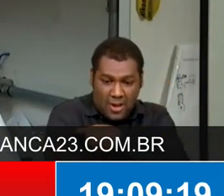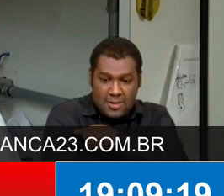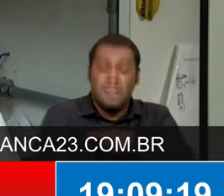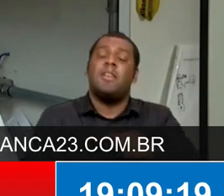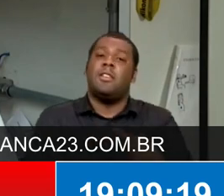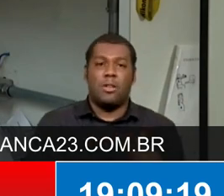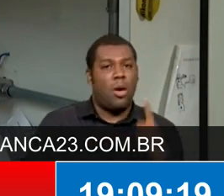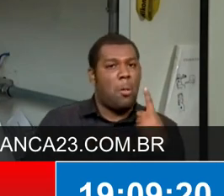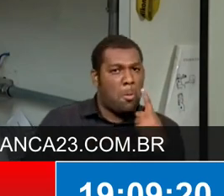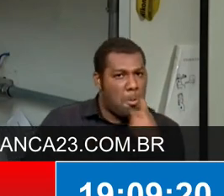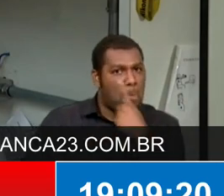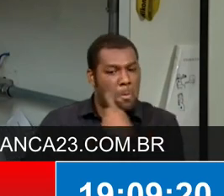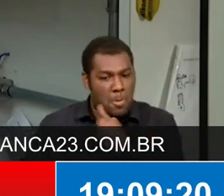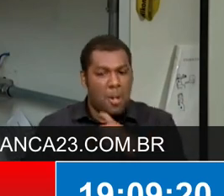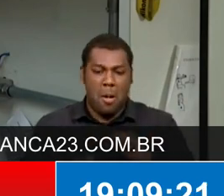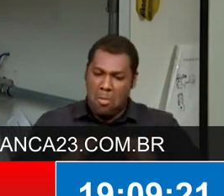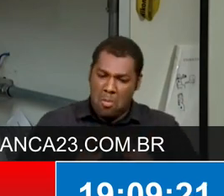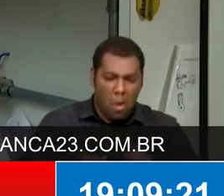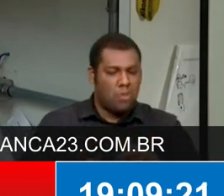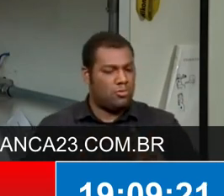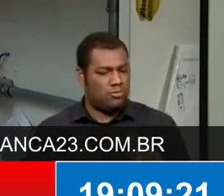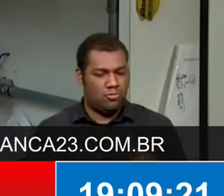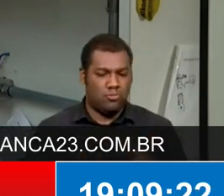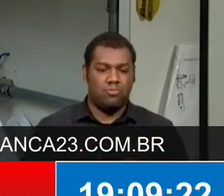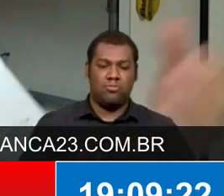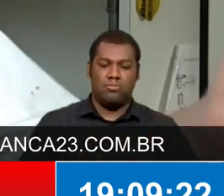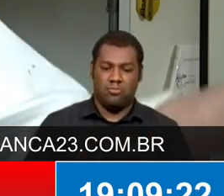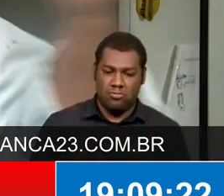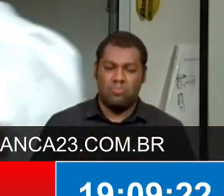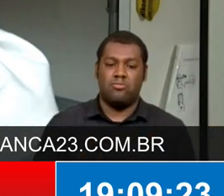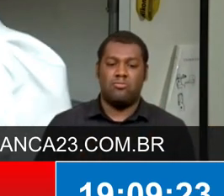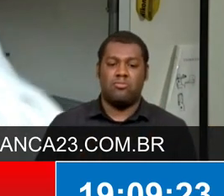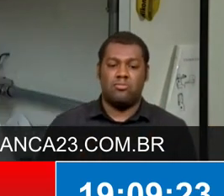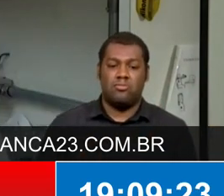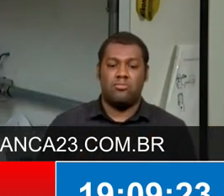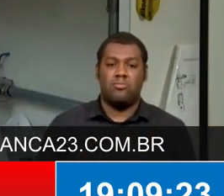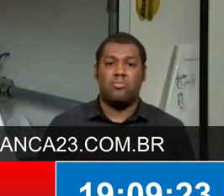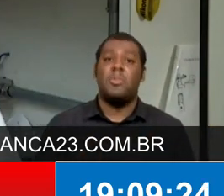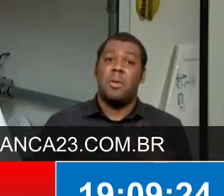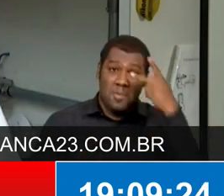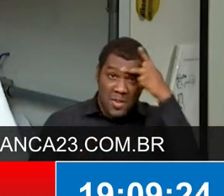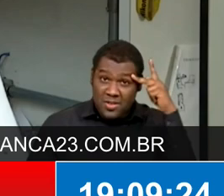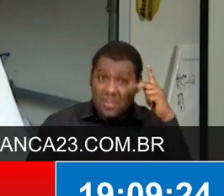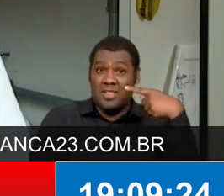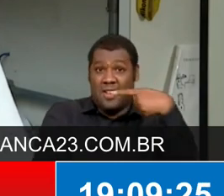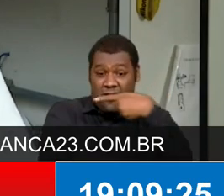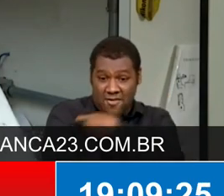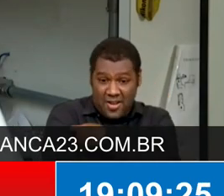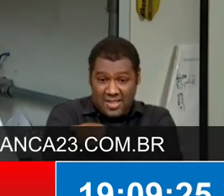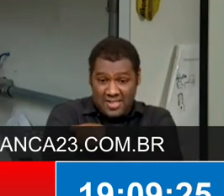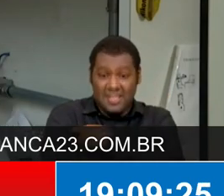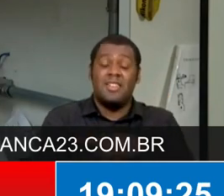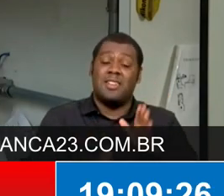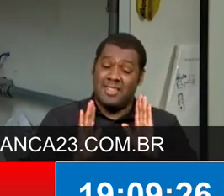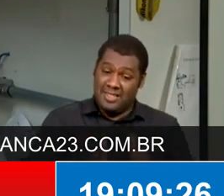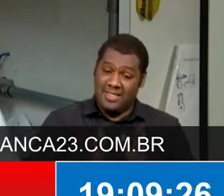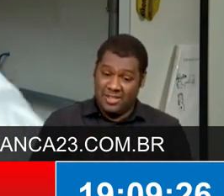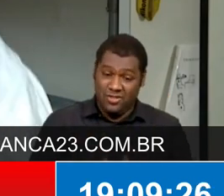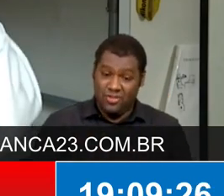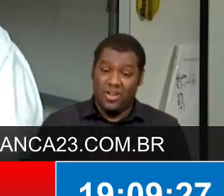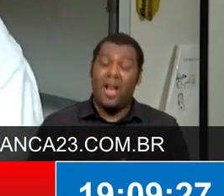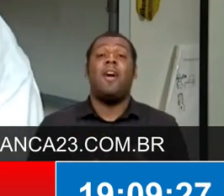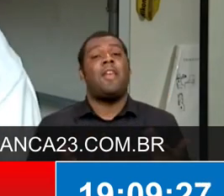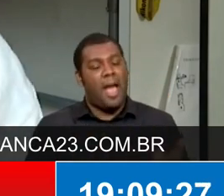O que a nasal vai fazer? Então a gente mostrou que a nasal pode ser aplicada em quem já tomou a AstraZeneca, ou que tomou da